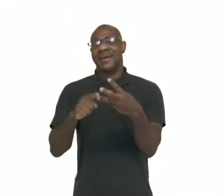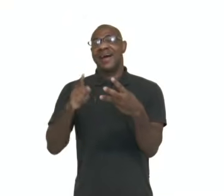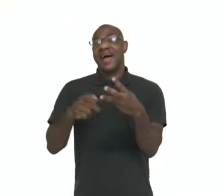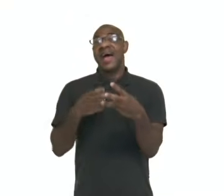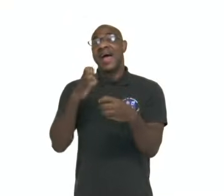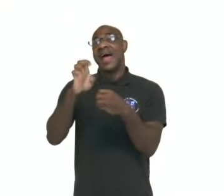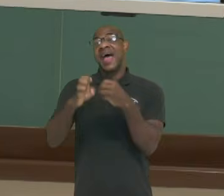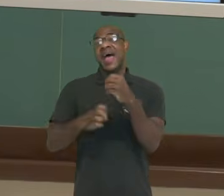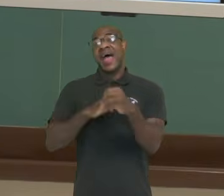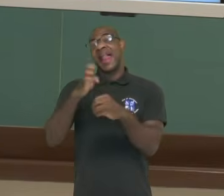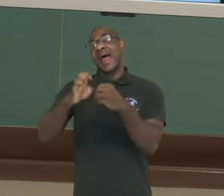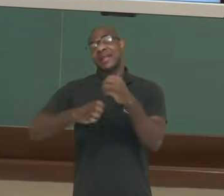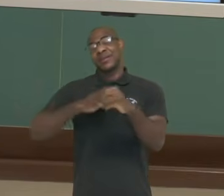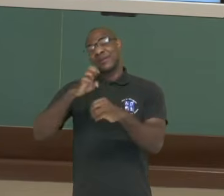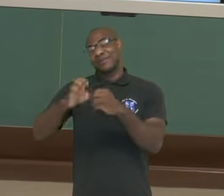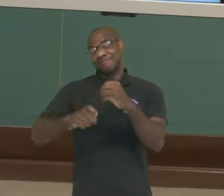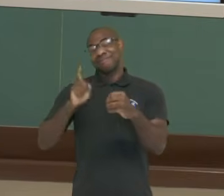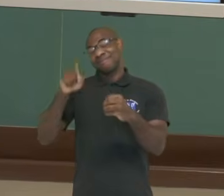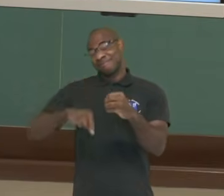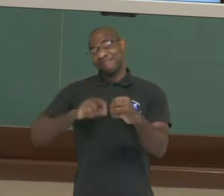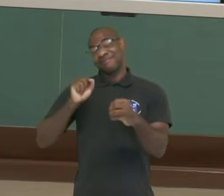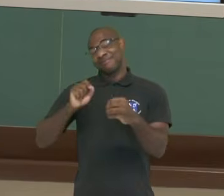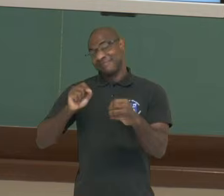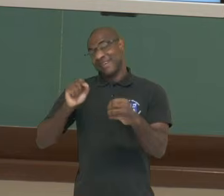elétron, cuja sua carga ela é